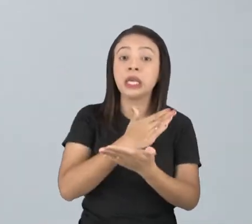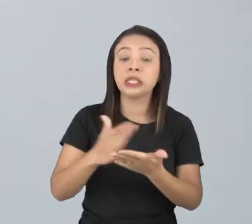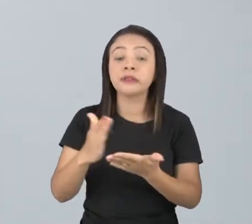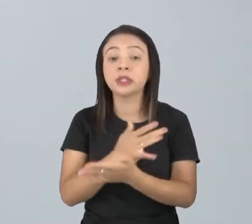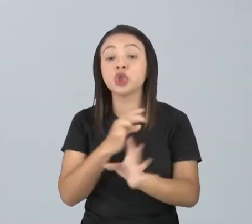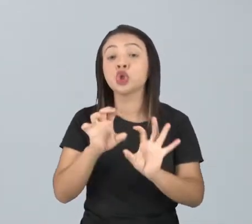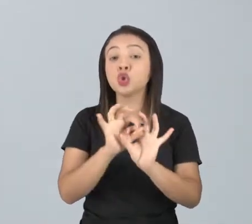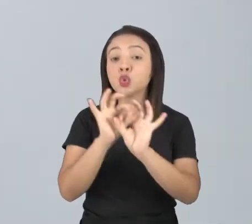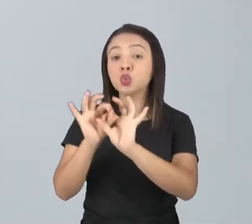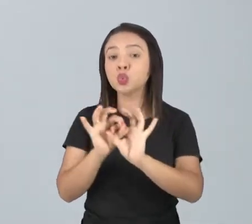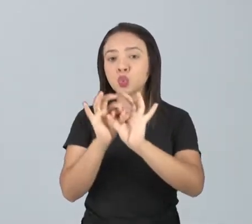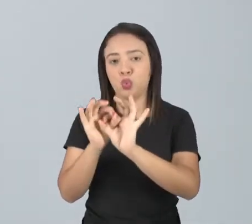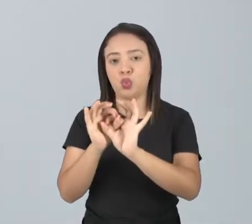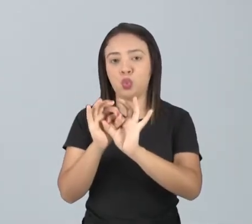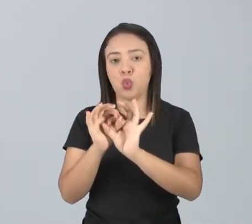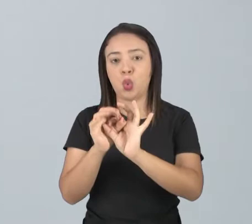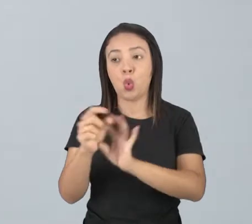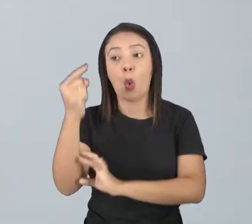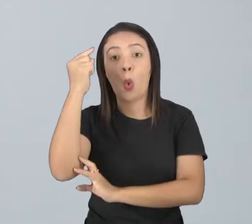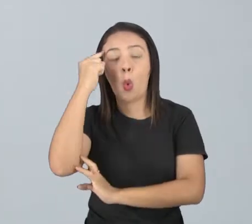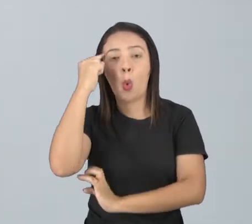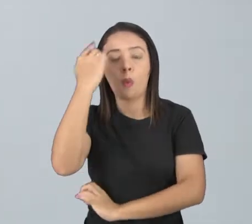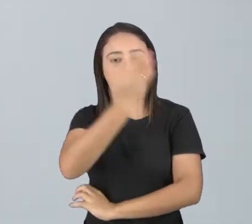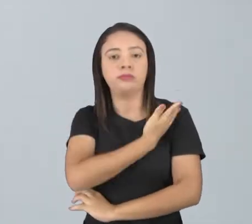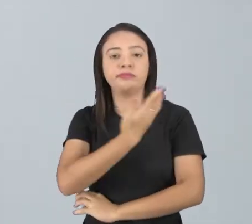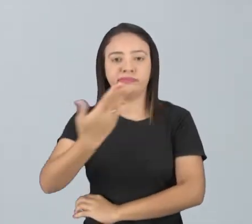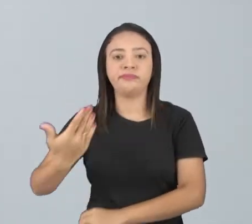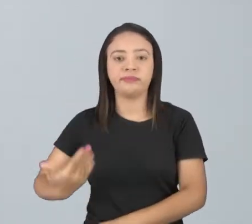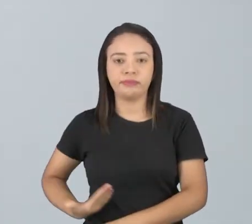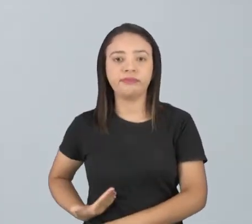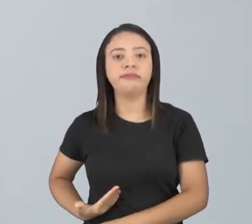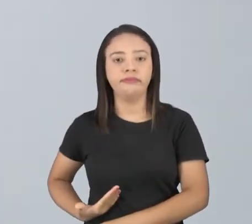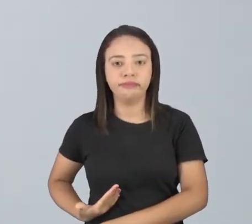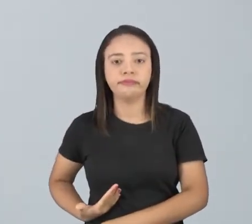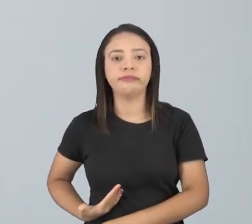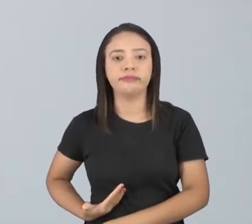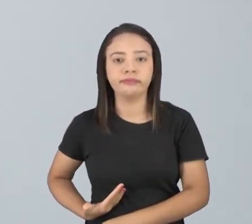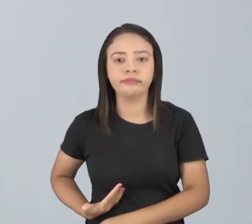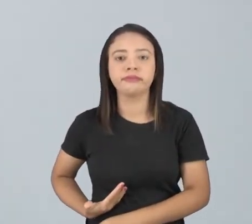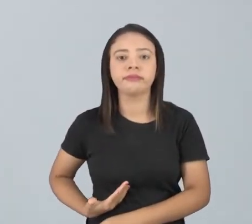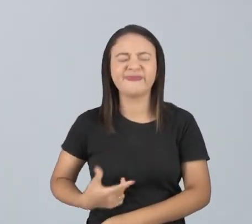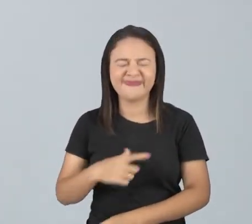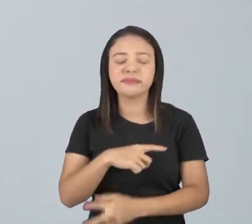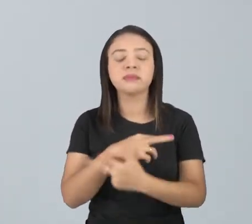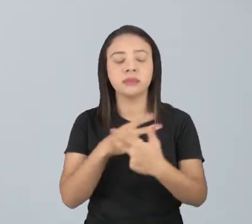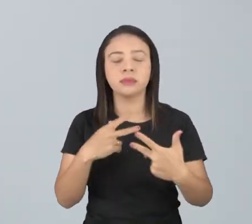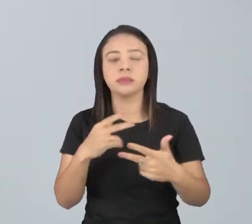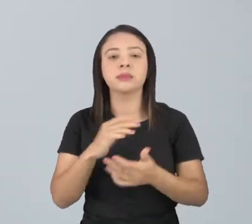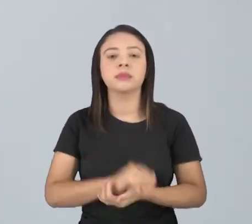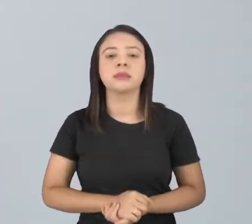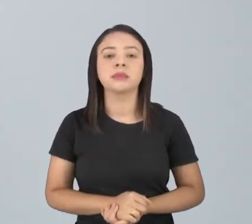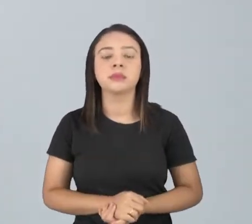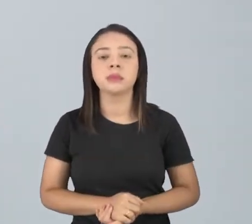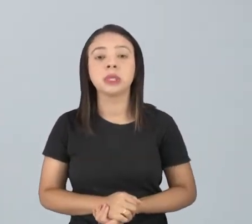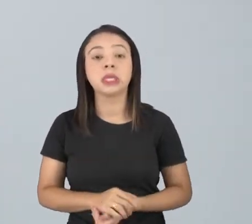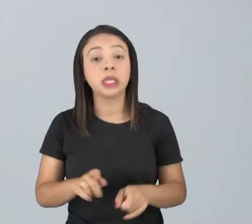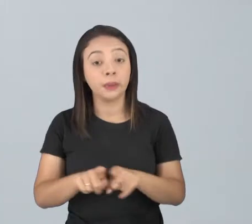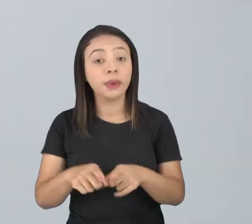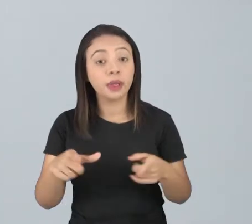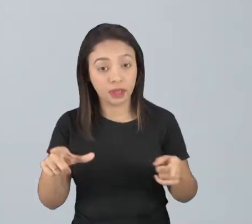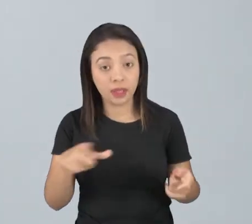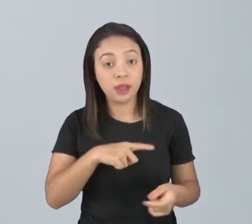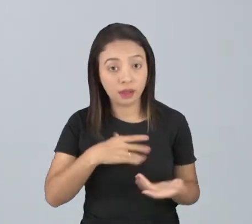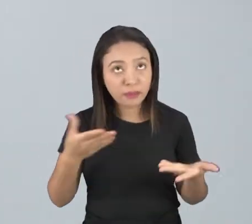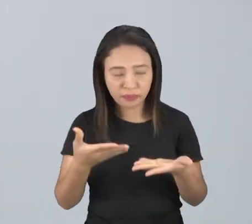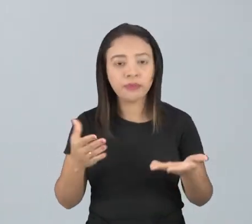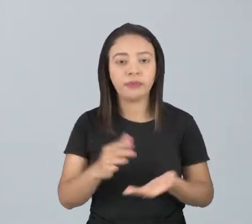do governo, certo? Às imposições do governo. Muitos deles são favoráveis ao governo. E a gente vê muito presente isso